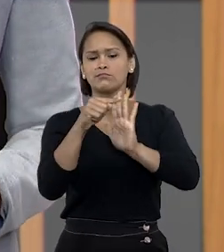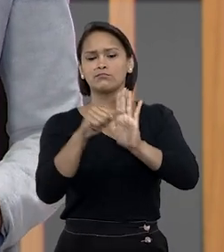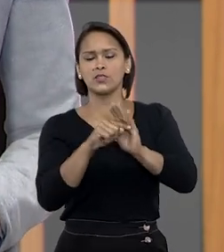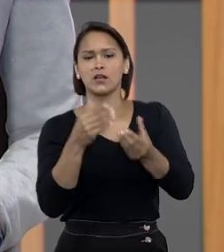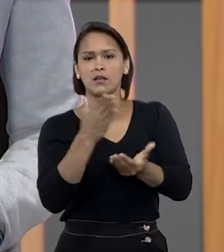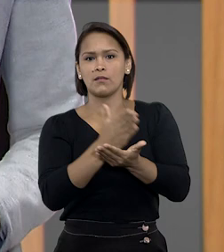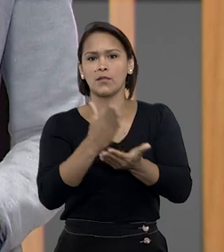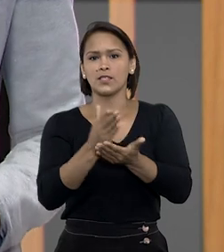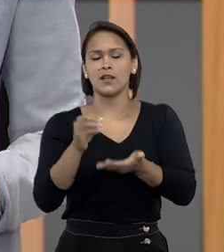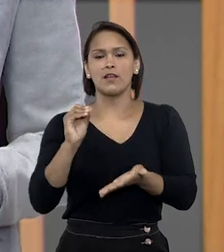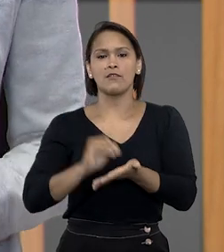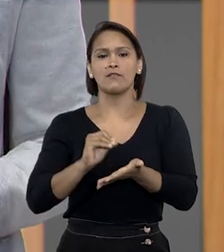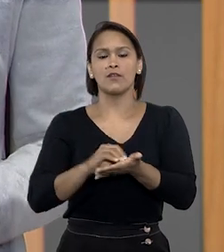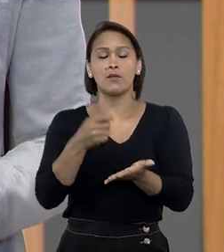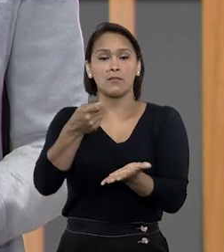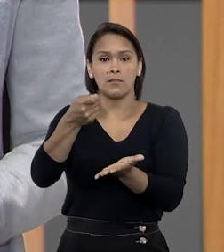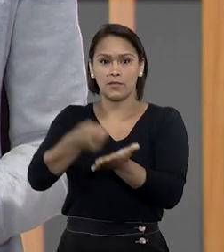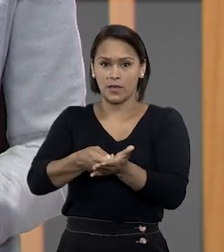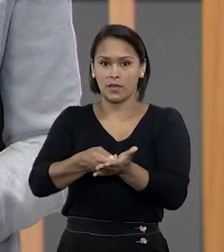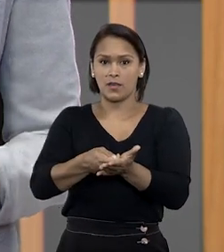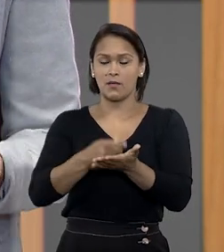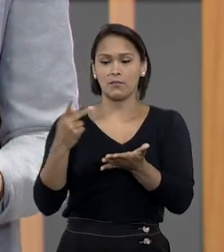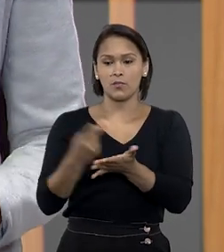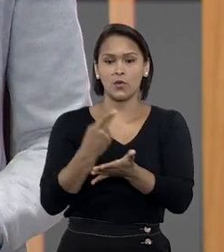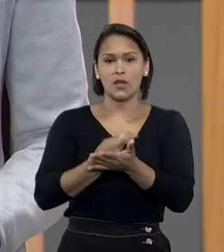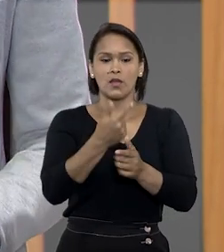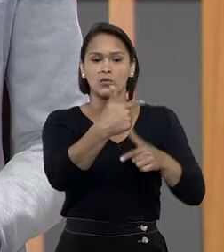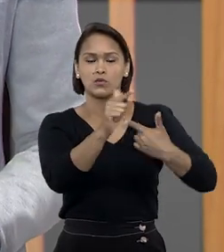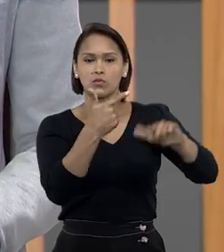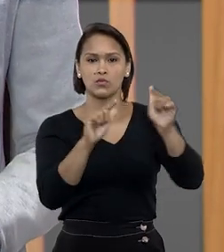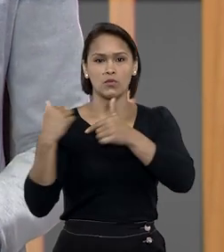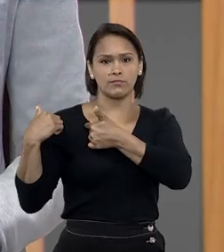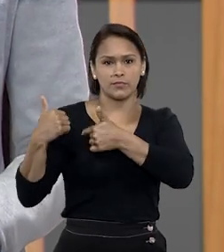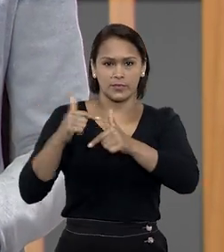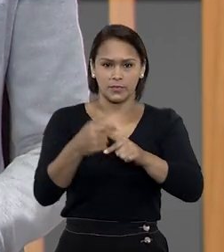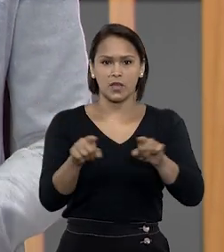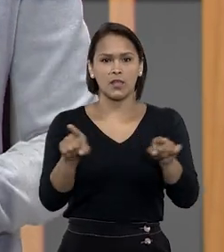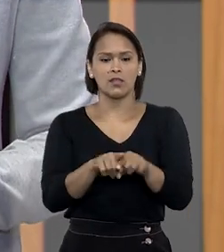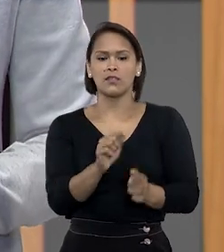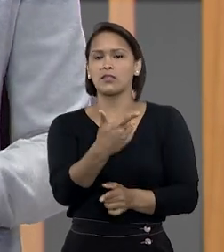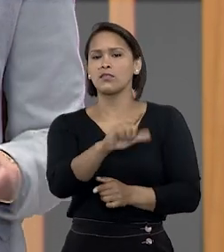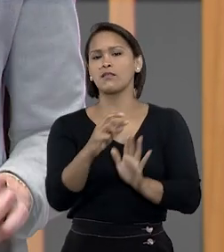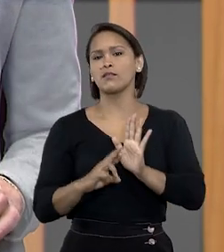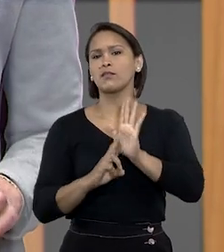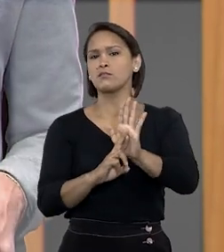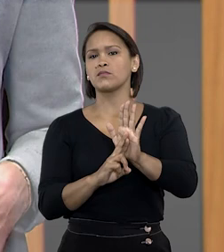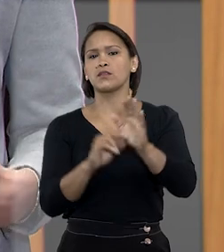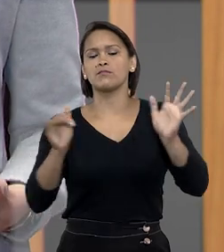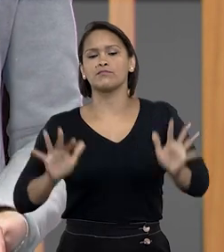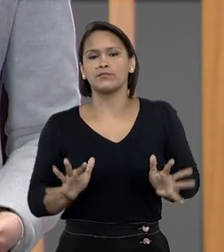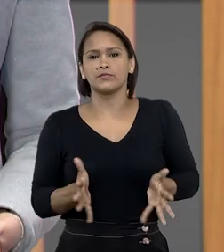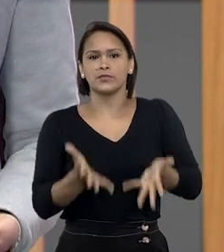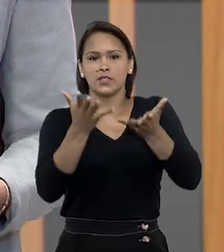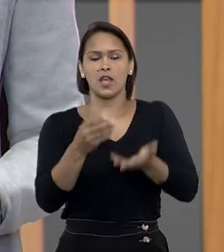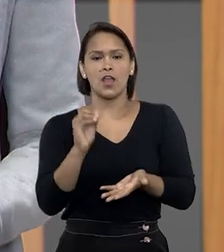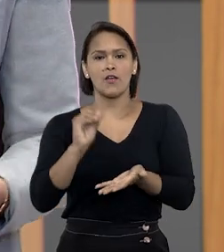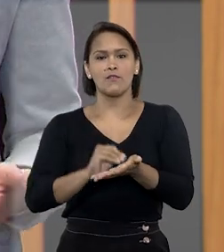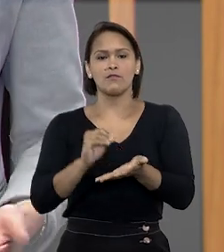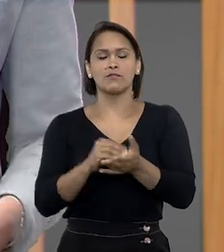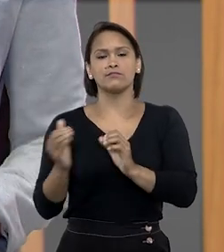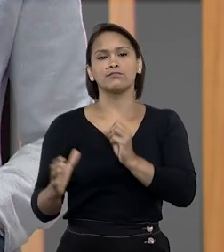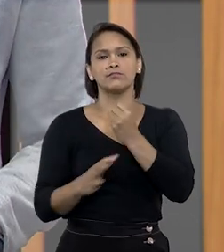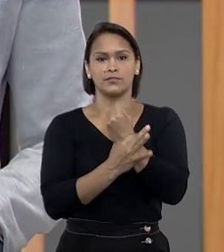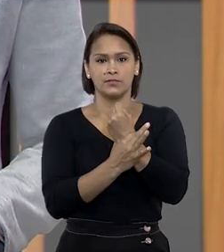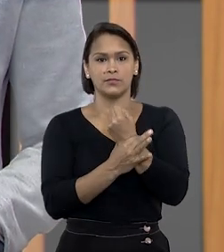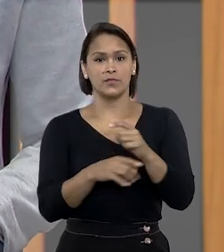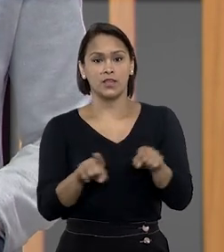pontuou que a parcela que fica pendente de pagamento por inércia dos demais beneficiários não representa enriquecimento sem causa